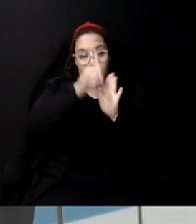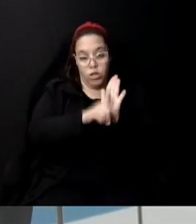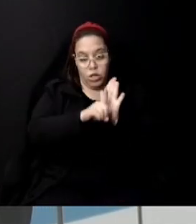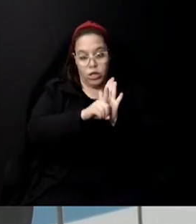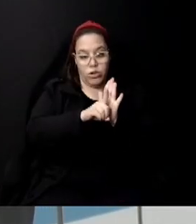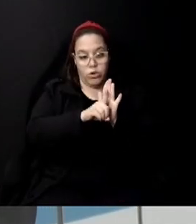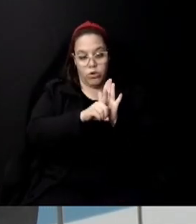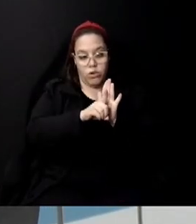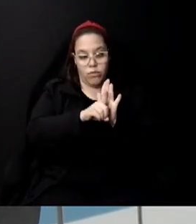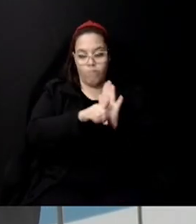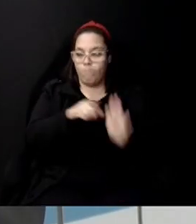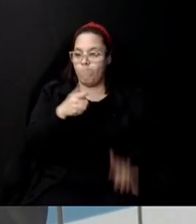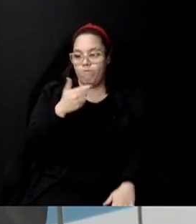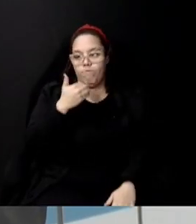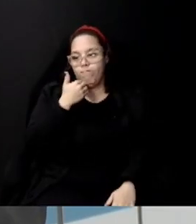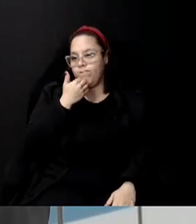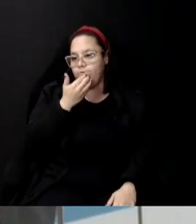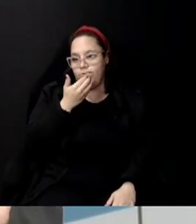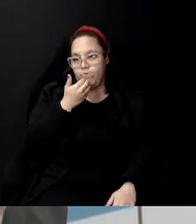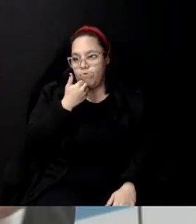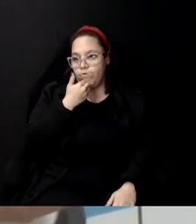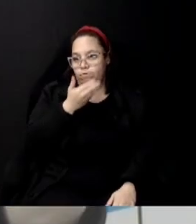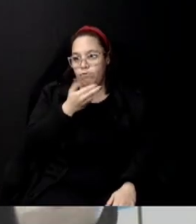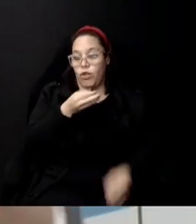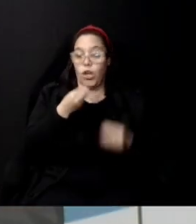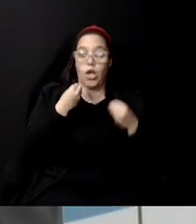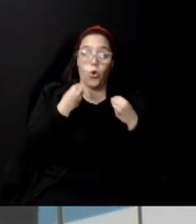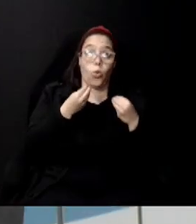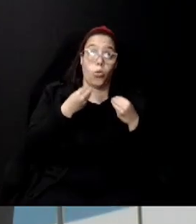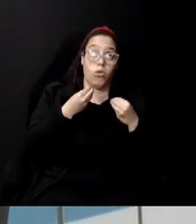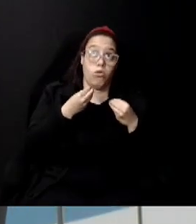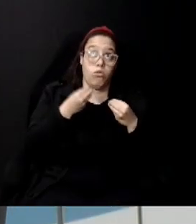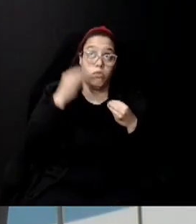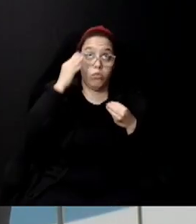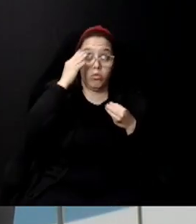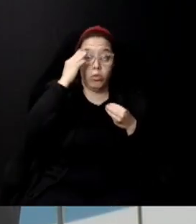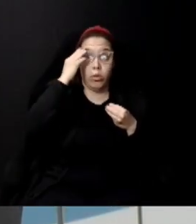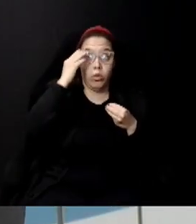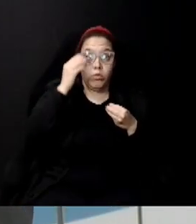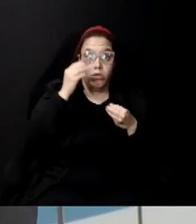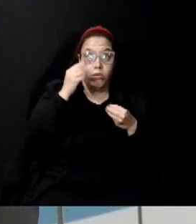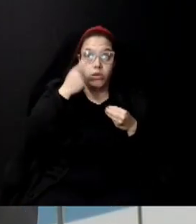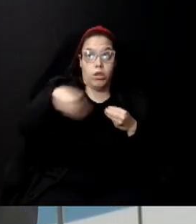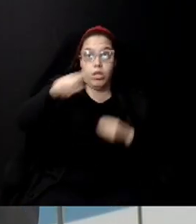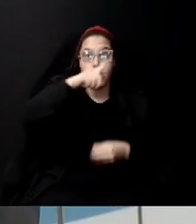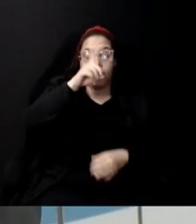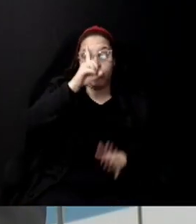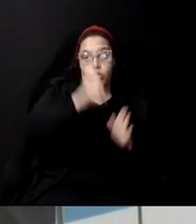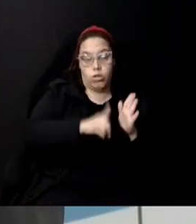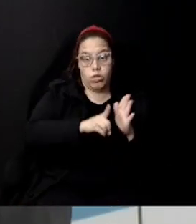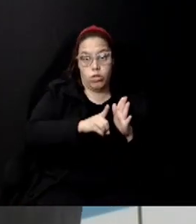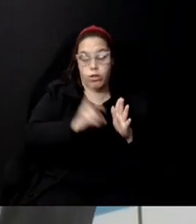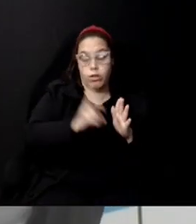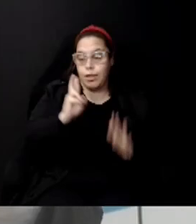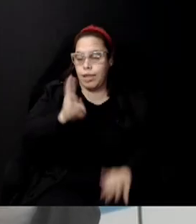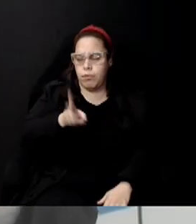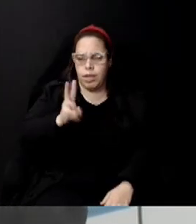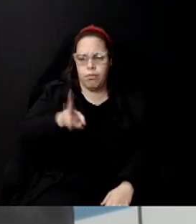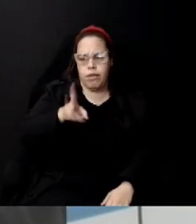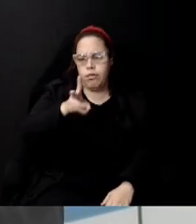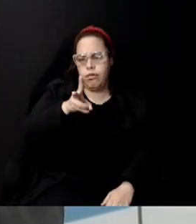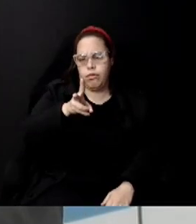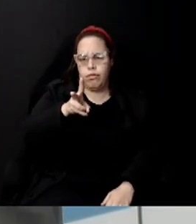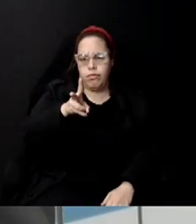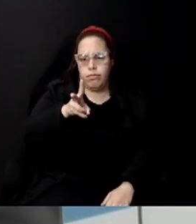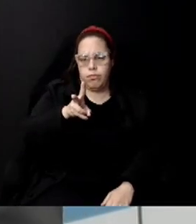há outra fórmula que não seja o exercício desses direitos de forma constante. Então,